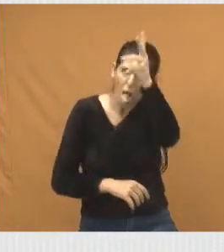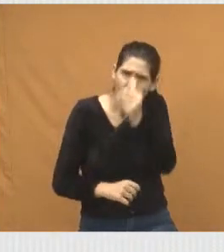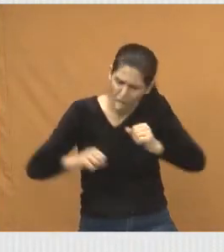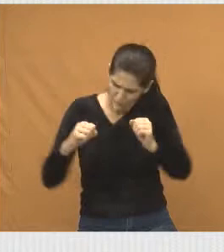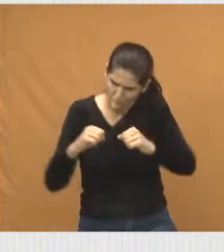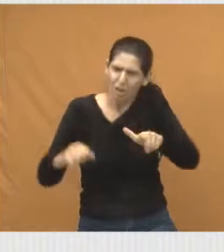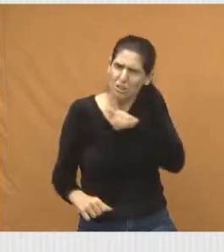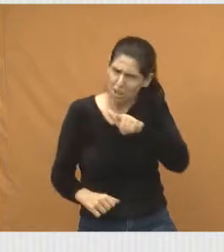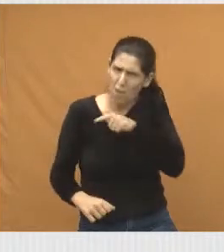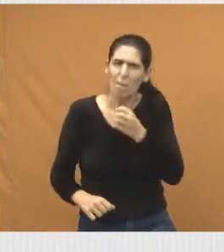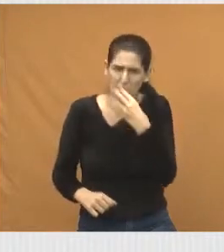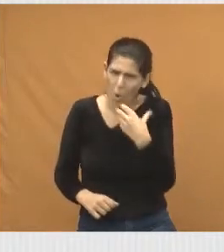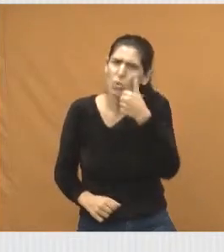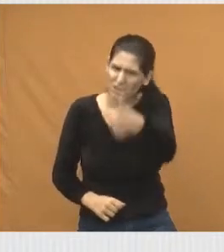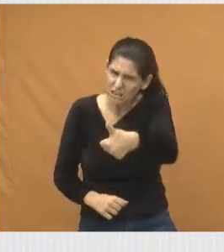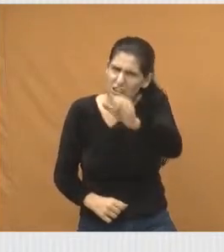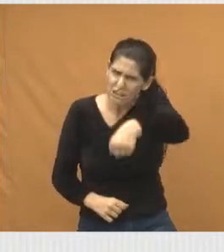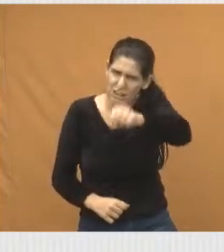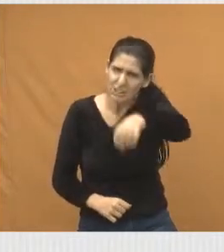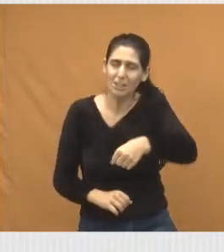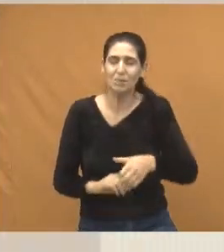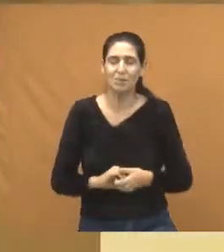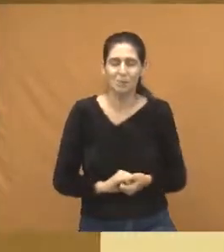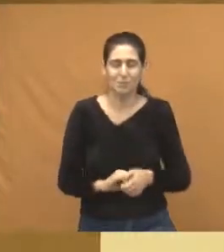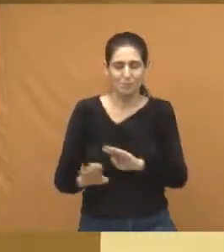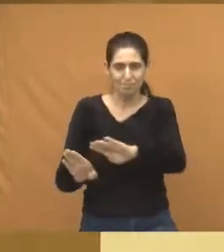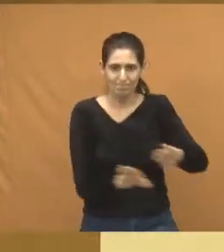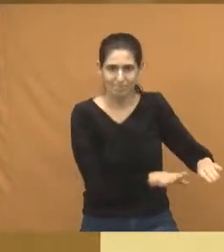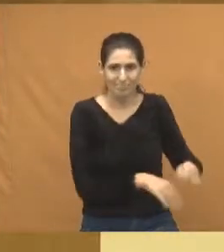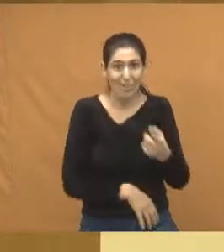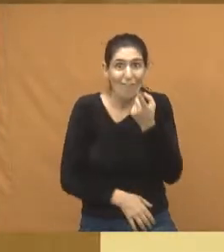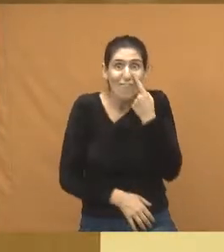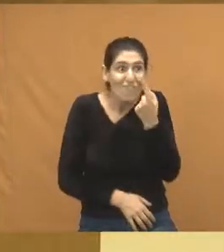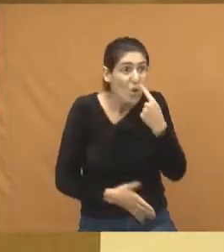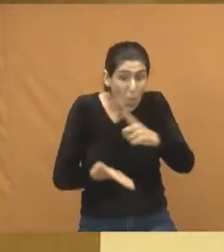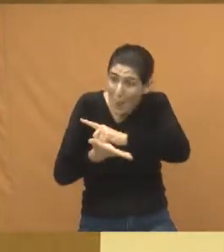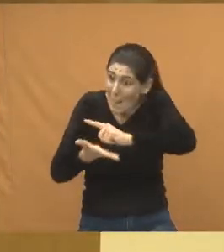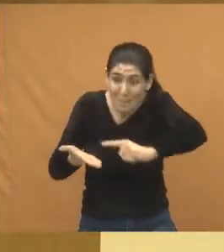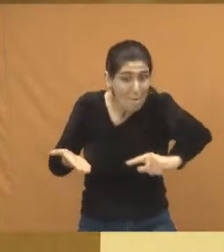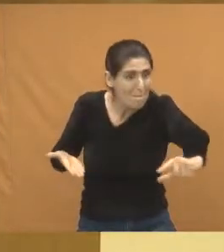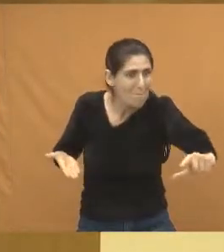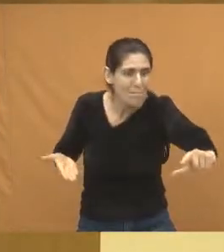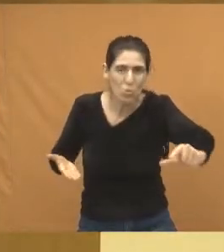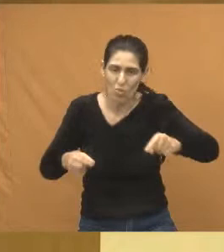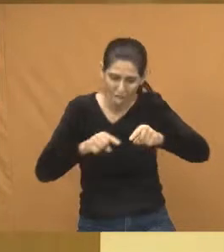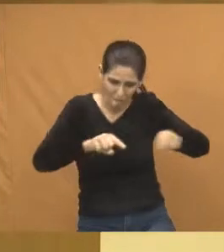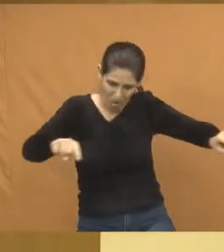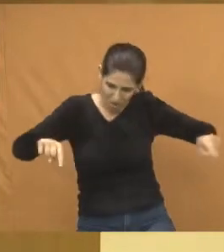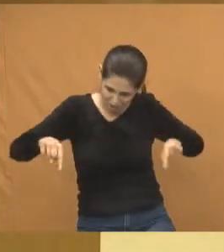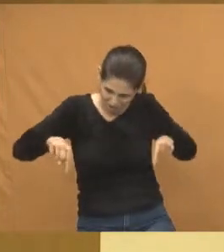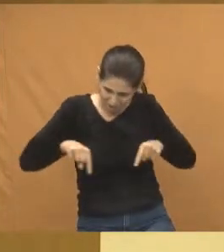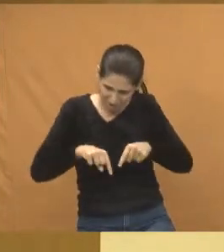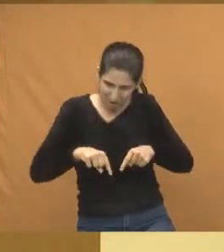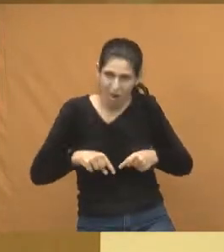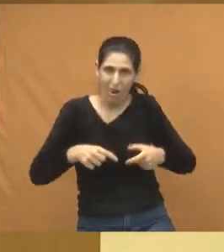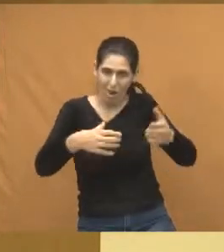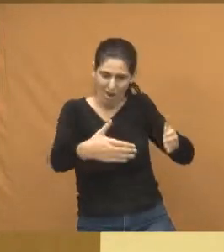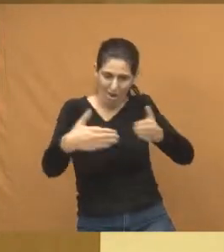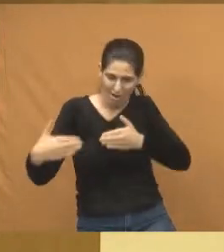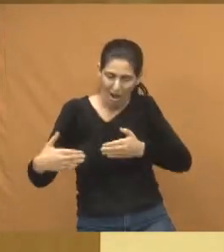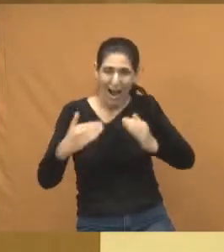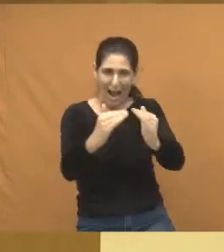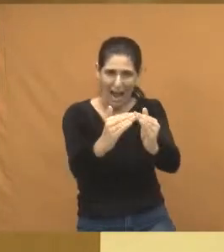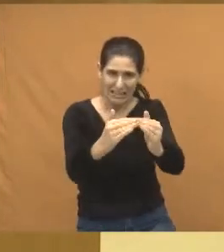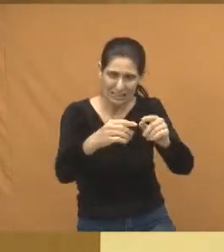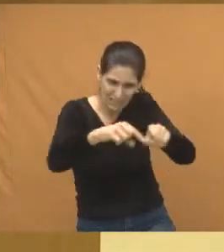bom. Muito bom. Vocês viram como é que está limpo o quintal, Rumi? Limpo, limpo de tudo. Então, senhores